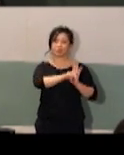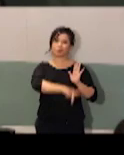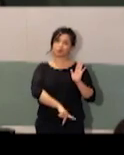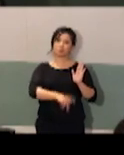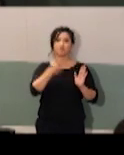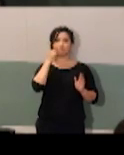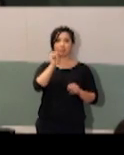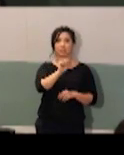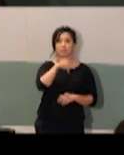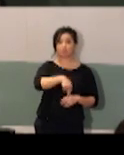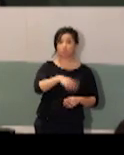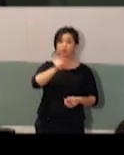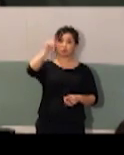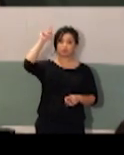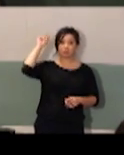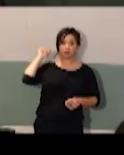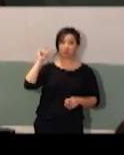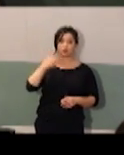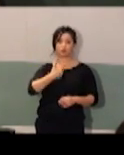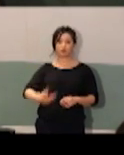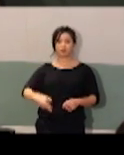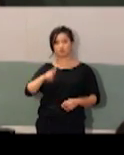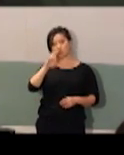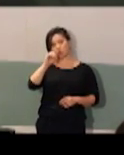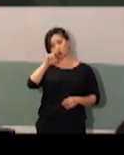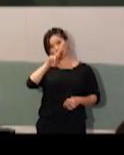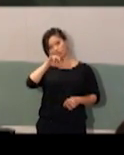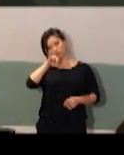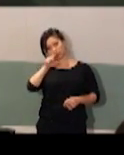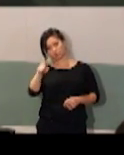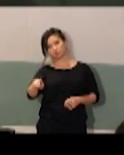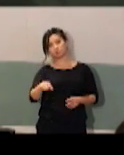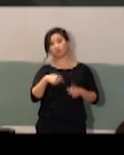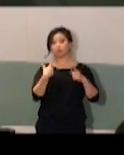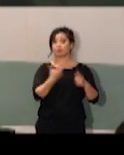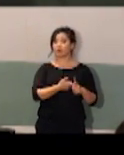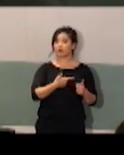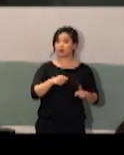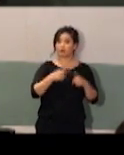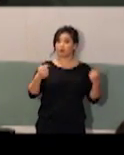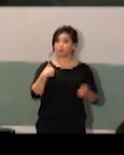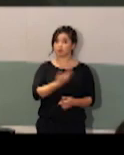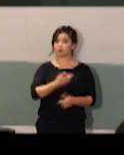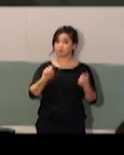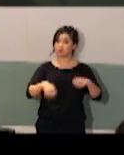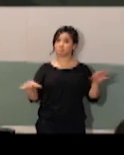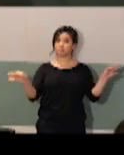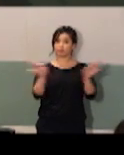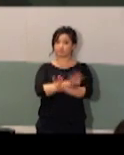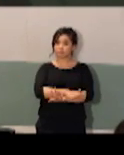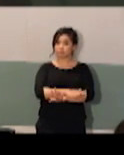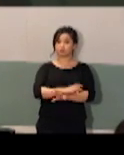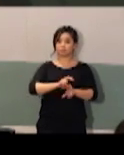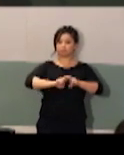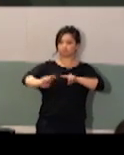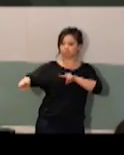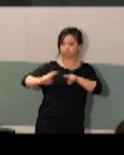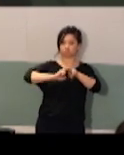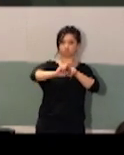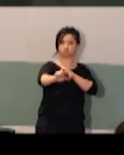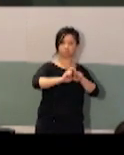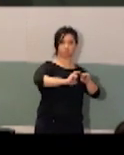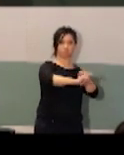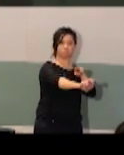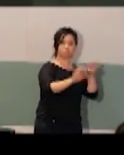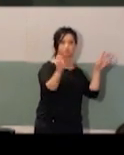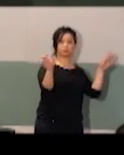também desde o governo Roriz. Mas nós precisamos atender com esses trilhos e, pelo menos, projetar e ter esses projetos